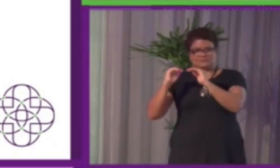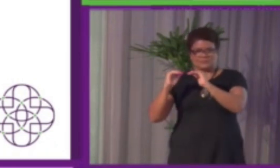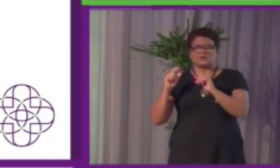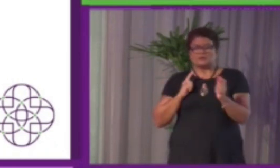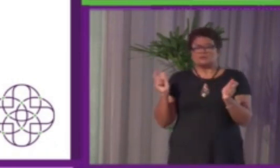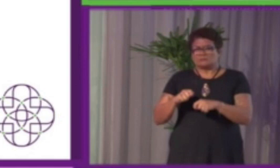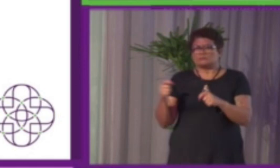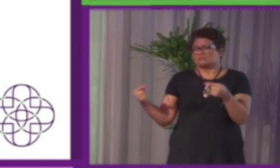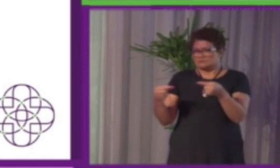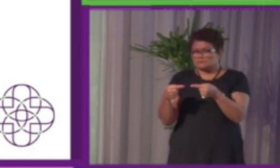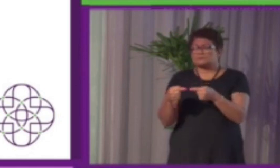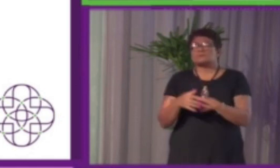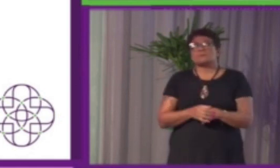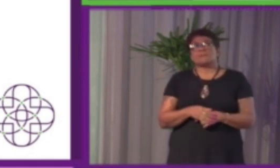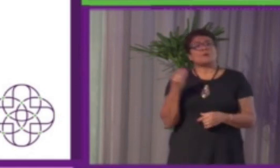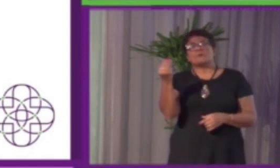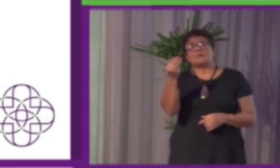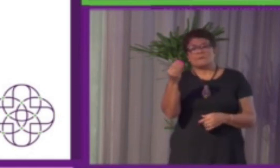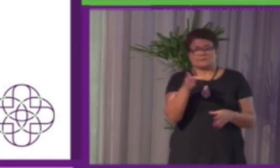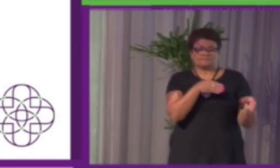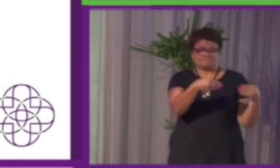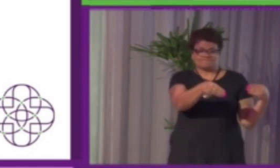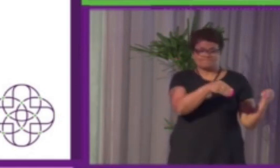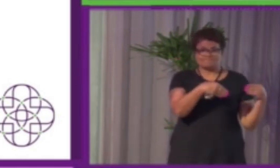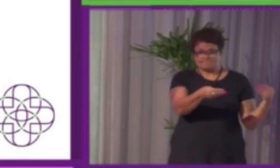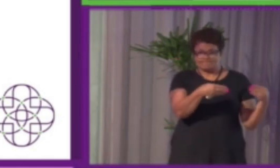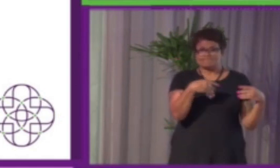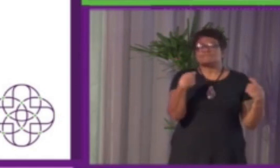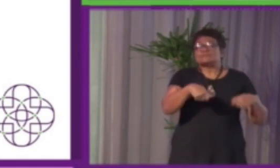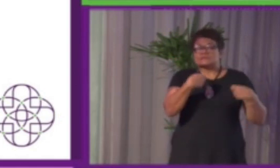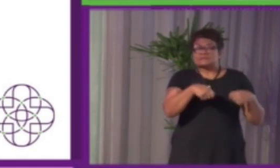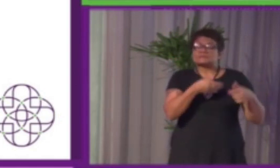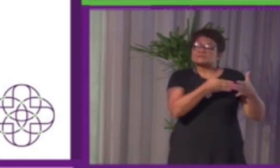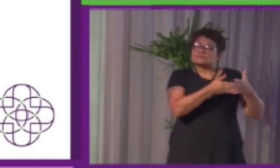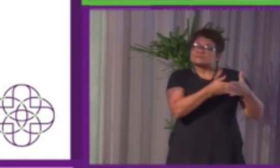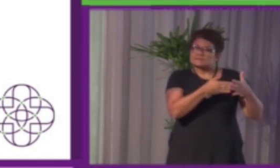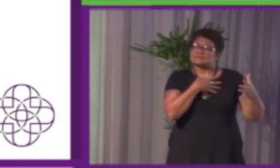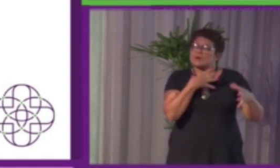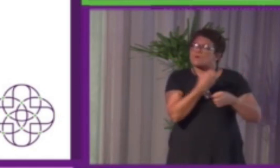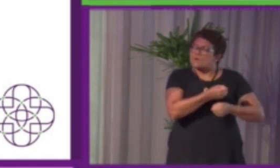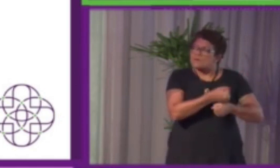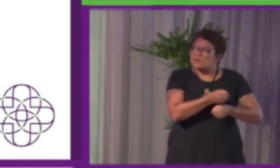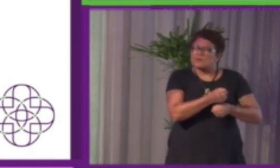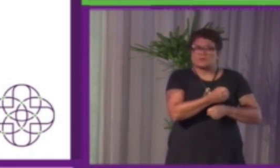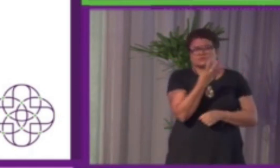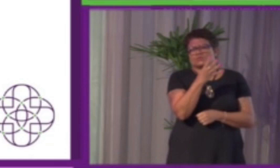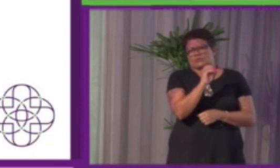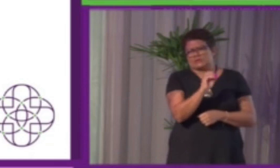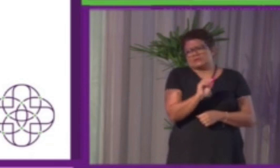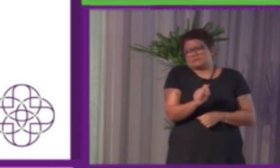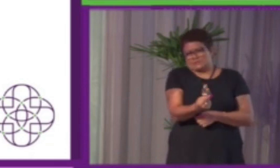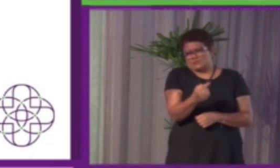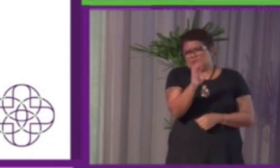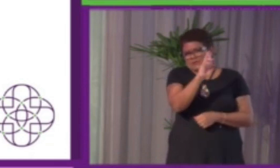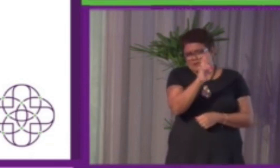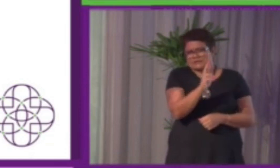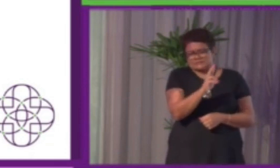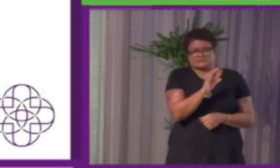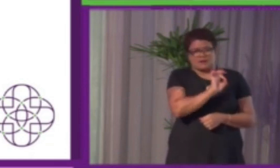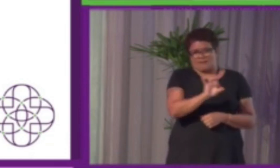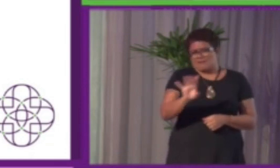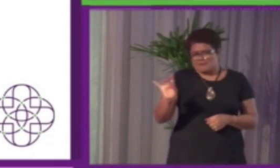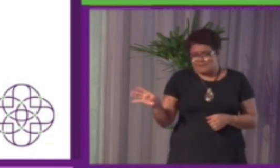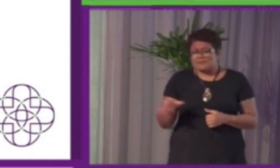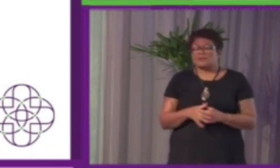que flexibilizar este limiar que a gente calculou, que hoje é de R$40 mil, tá? Por quali,